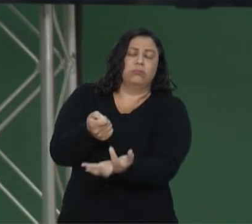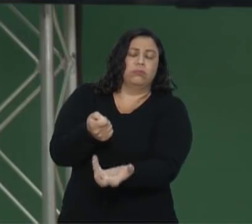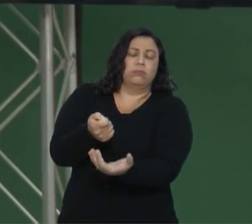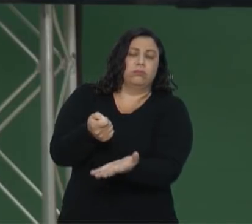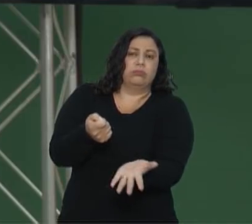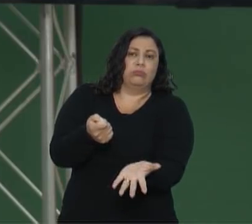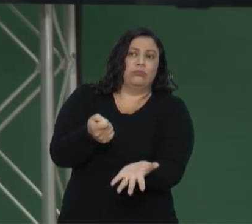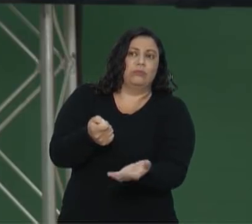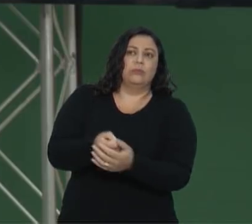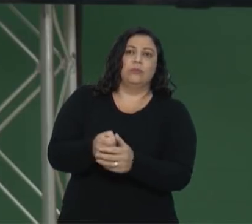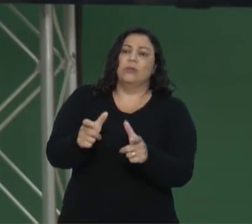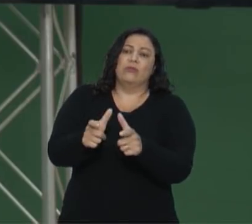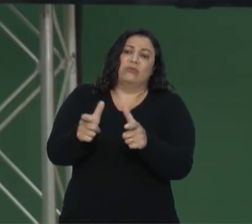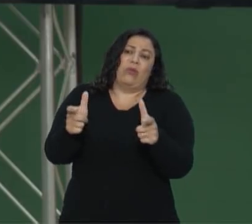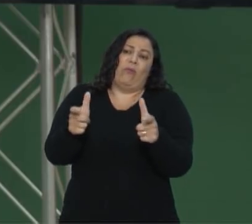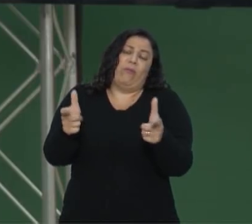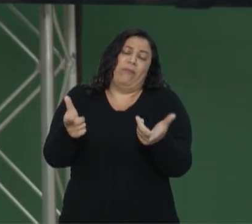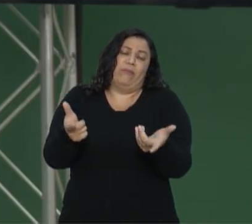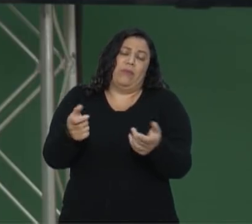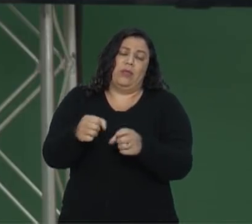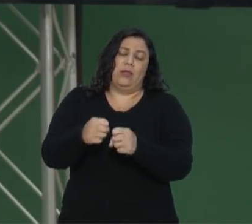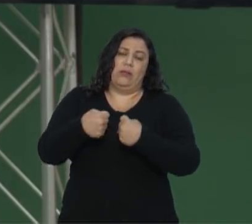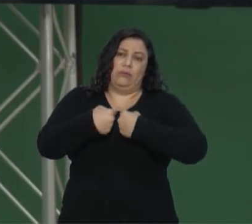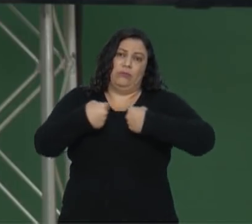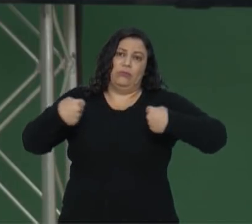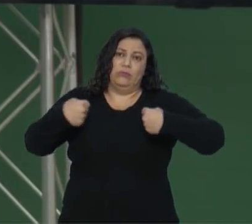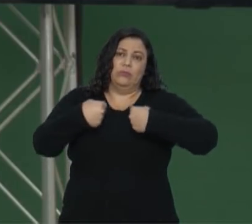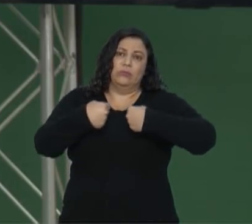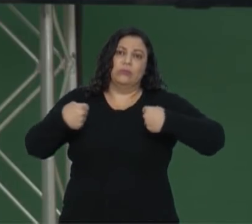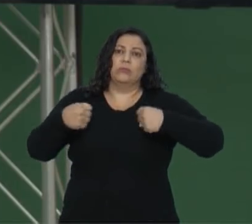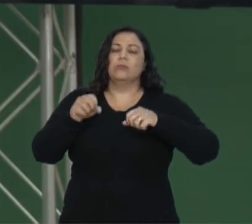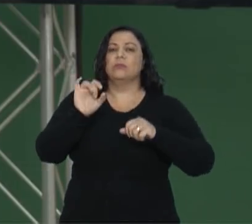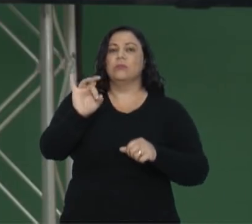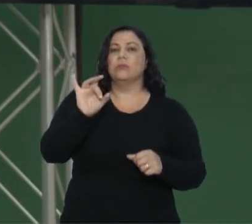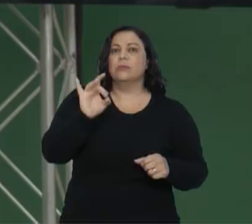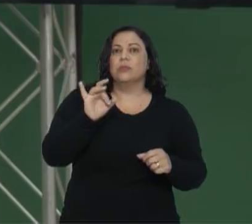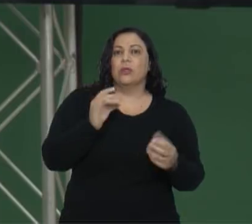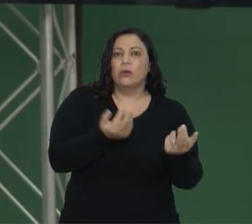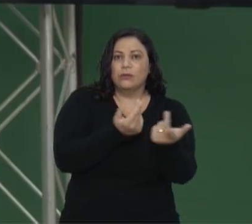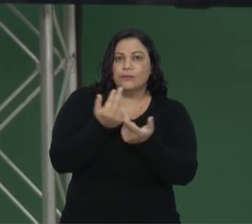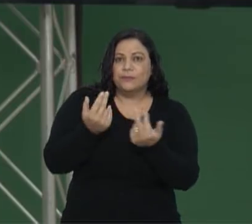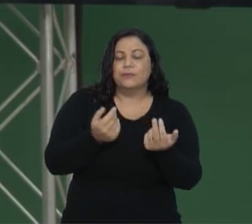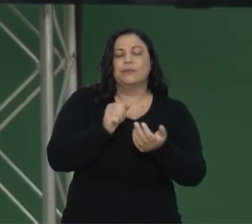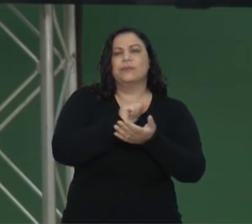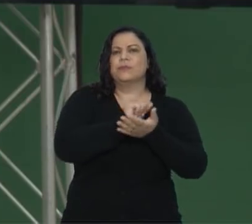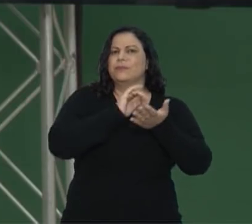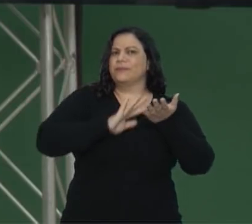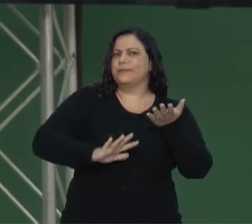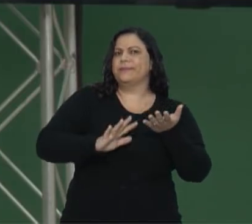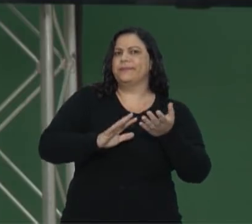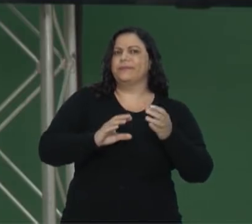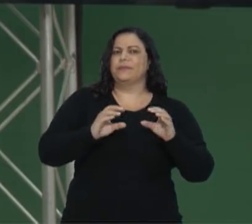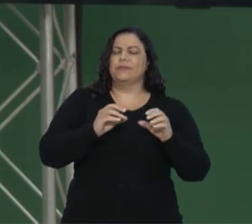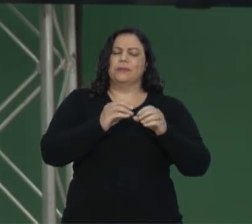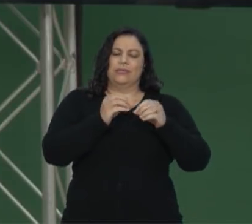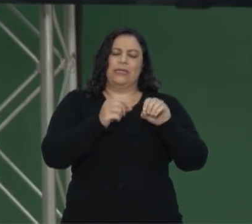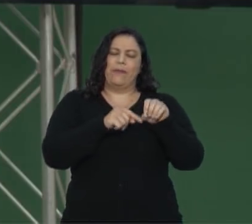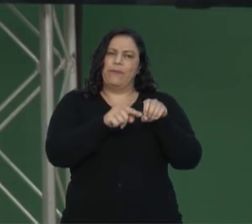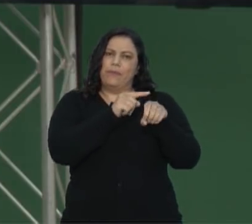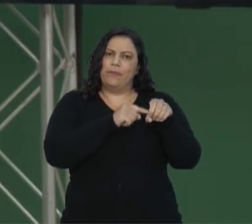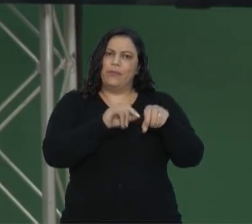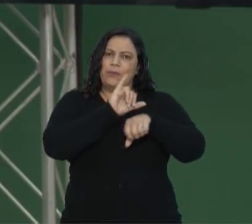ele só aumente o seu volume, como aconteceu lá no exercício da bolinha de metal. Mas não produziu algo